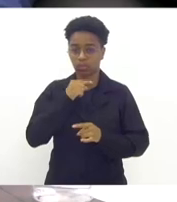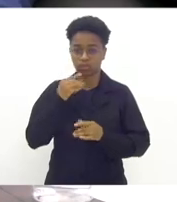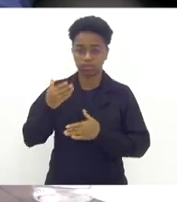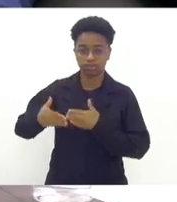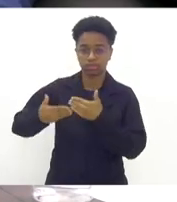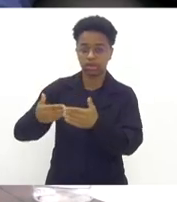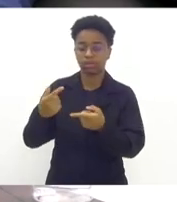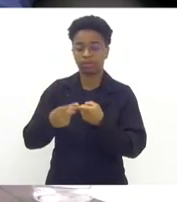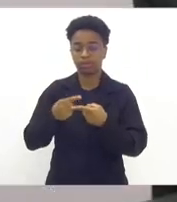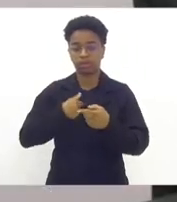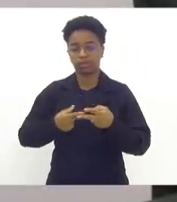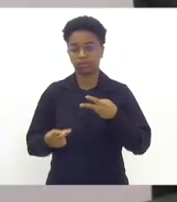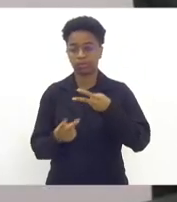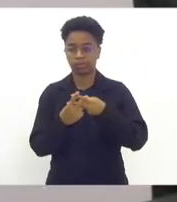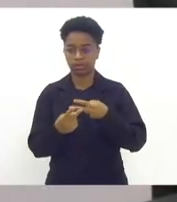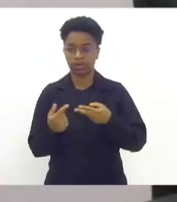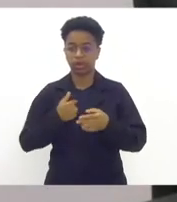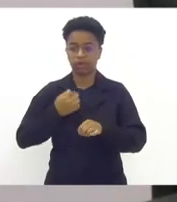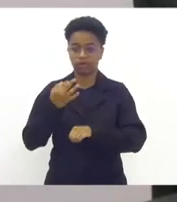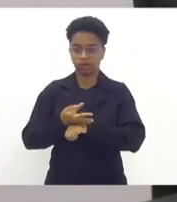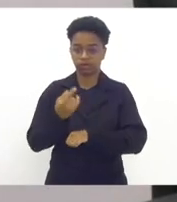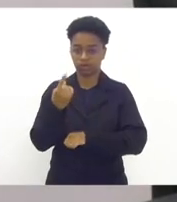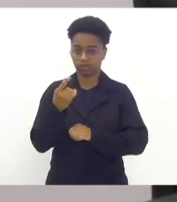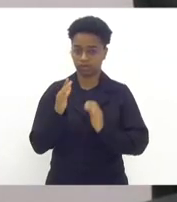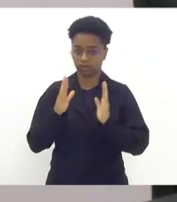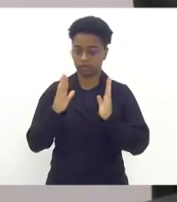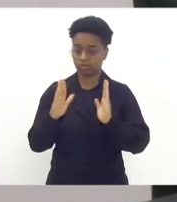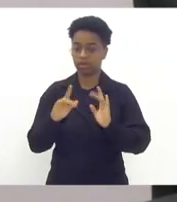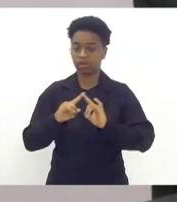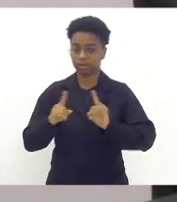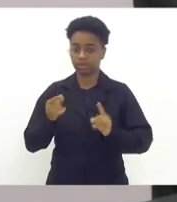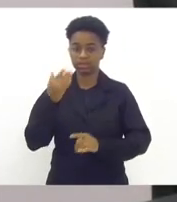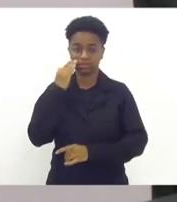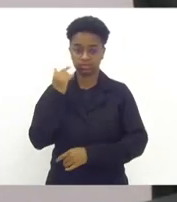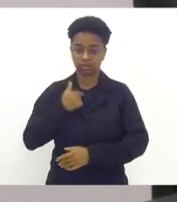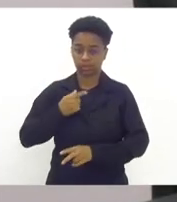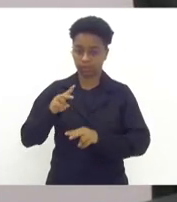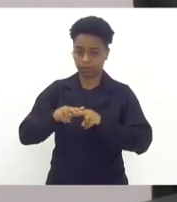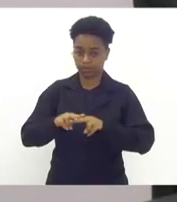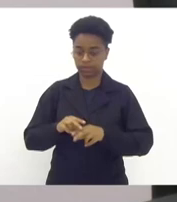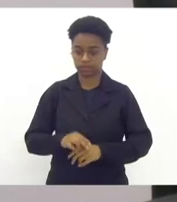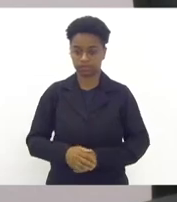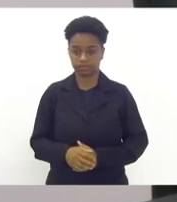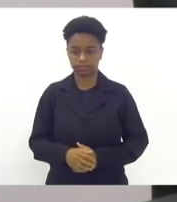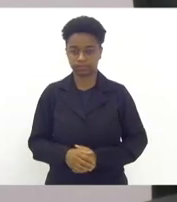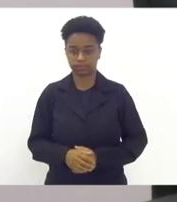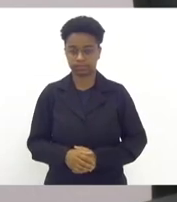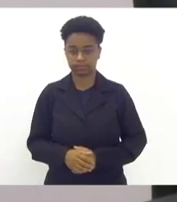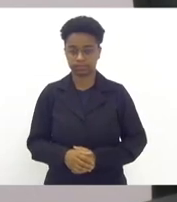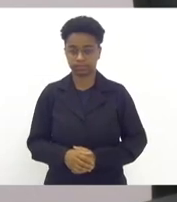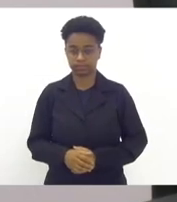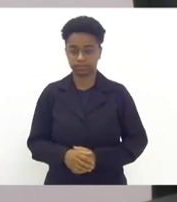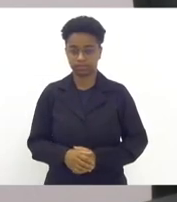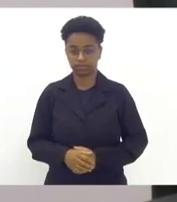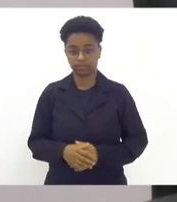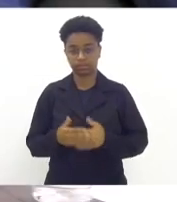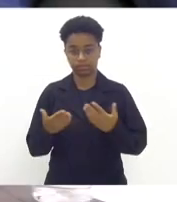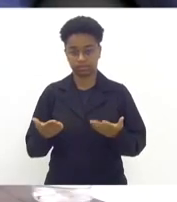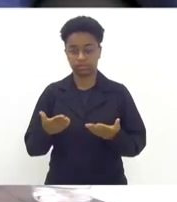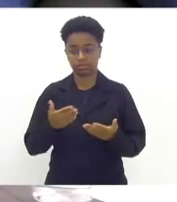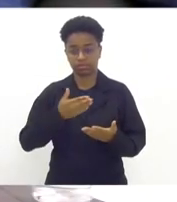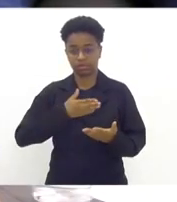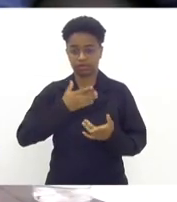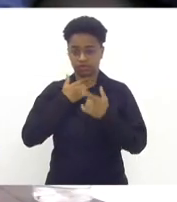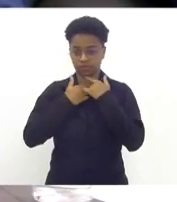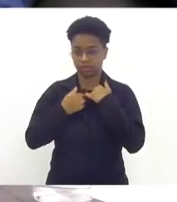preso. Eu faltei uma etapa, mas faltei essa etapa porque eu estava preso. Era um desejo meu lá atrás e